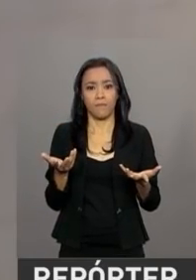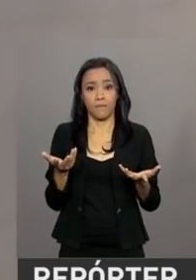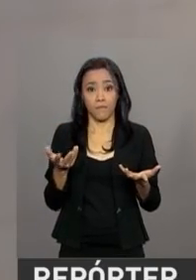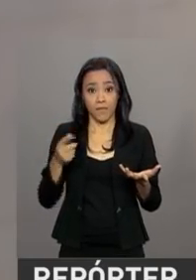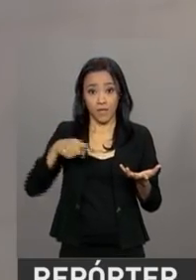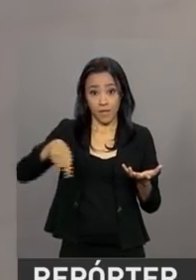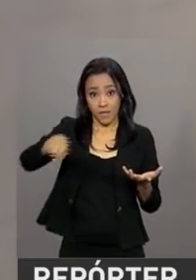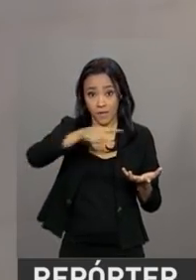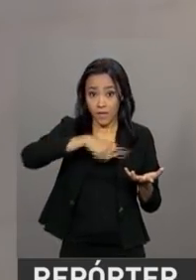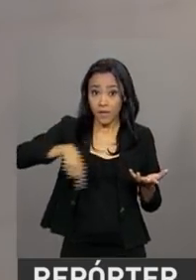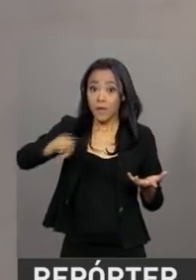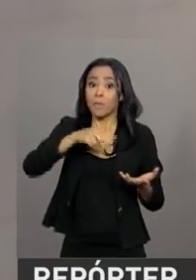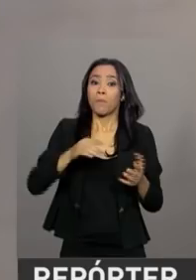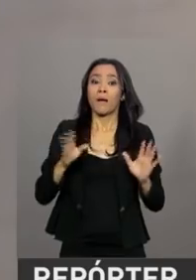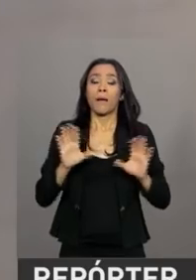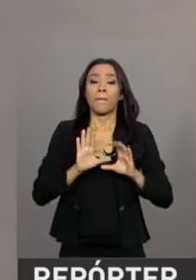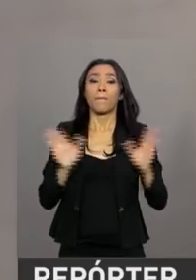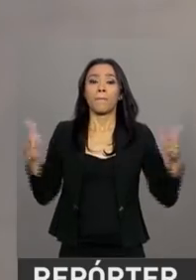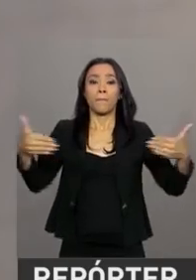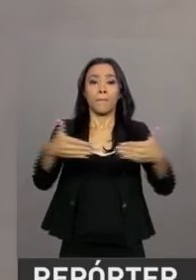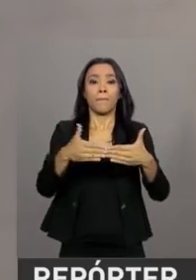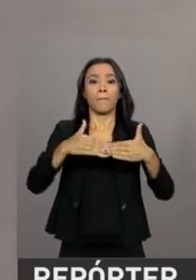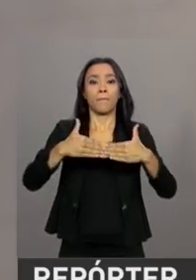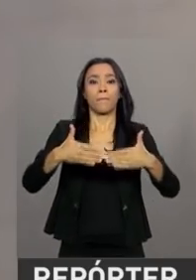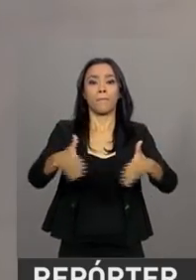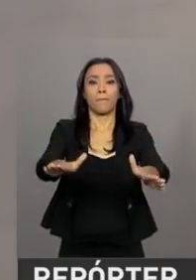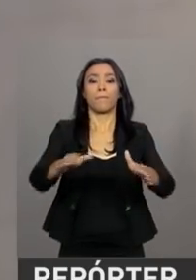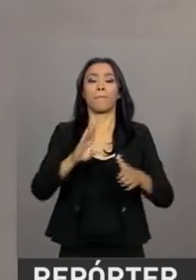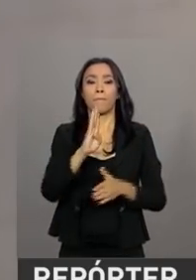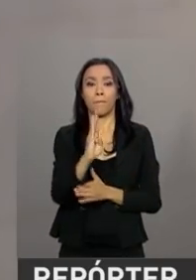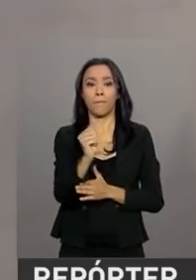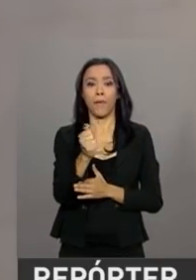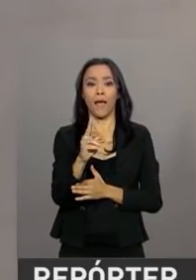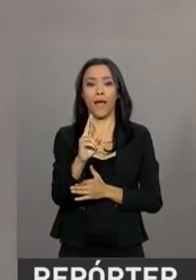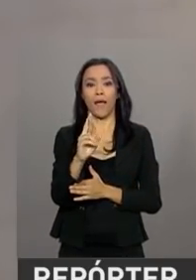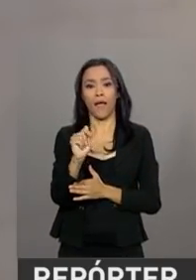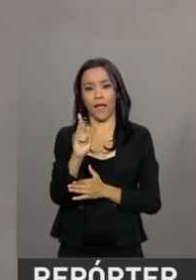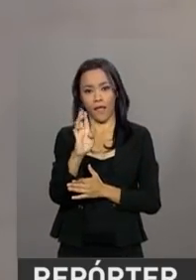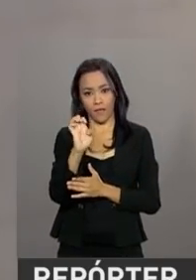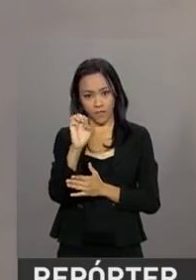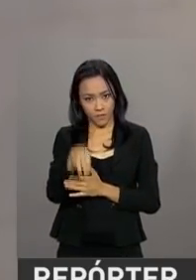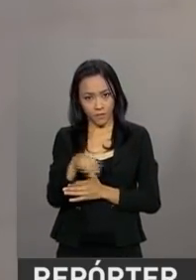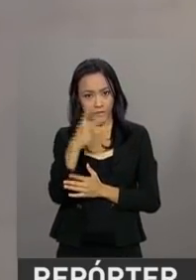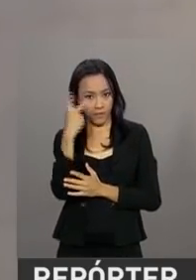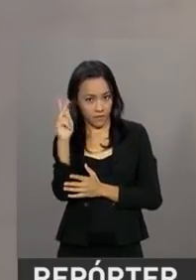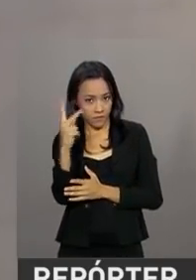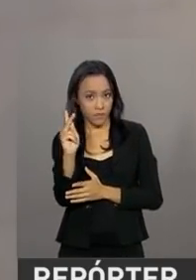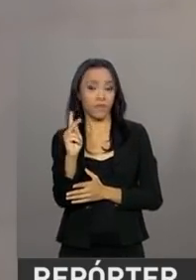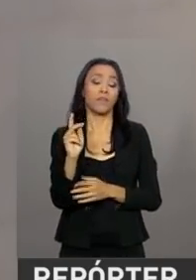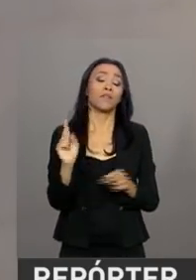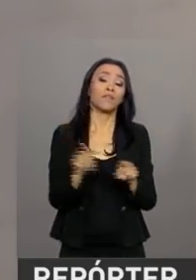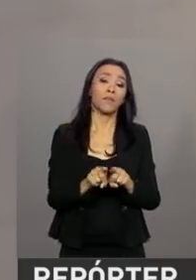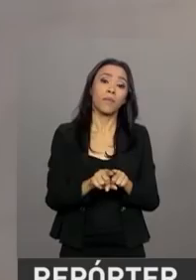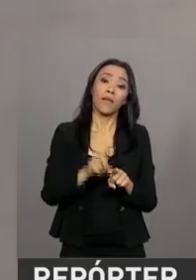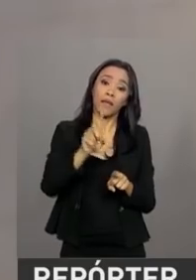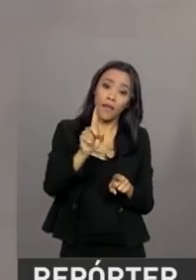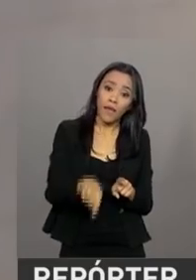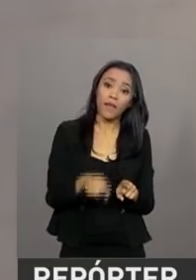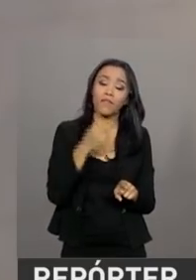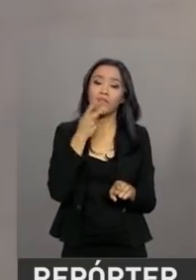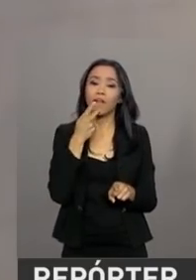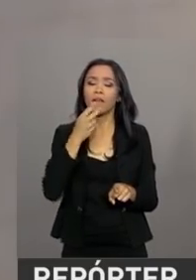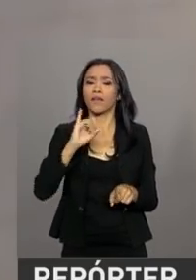barragem de e tudo isso é de interesse para todos nós falamos da da